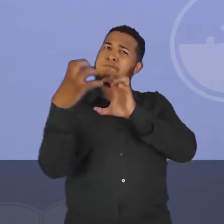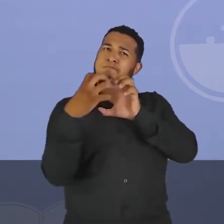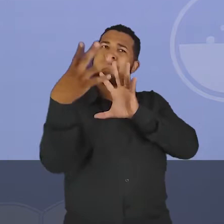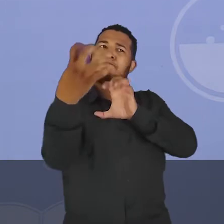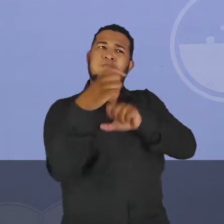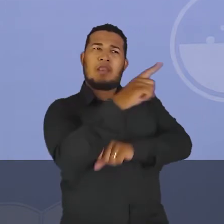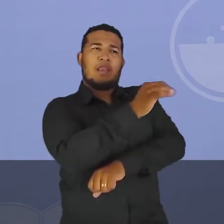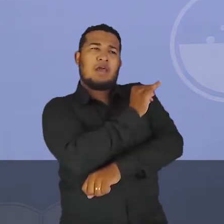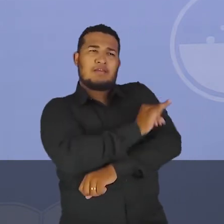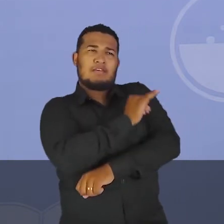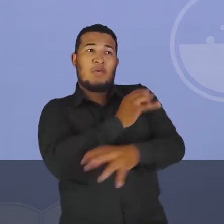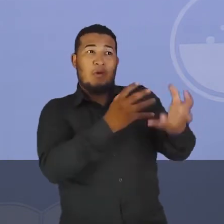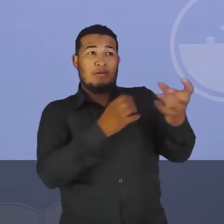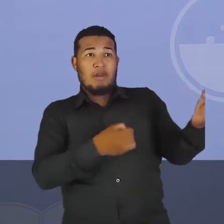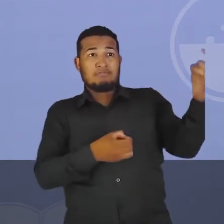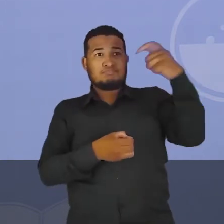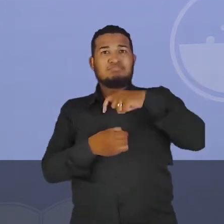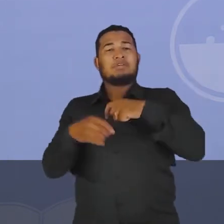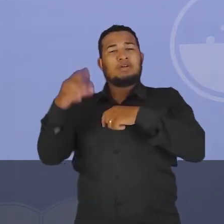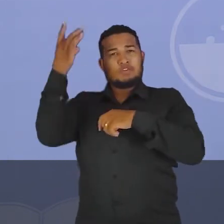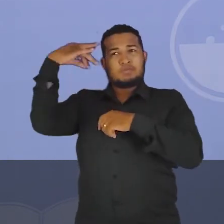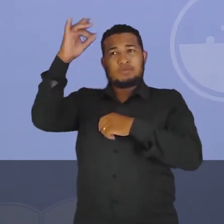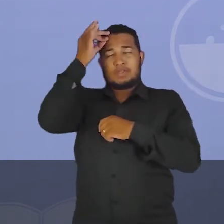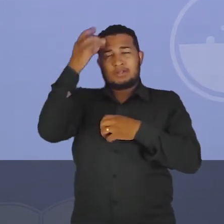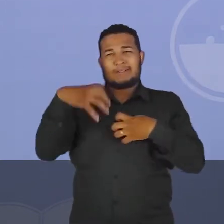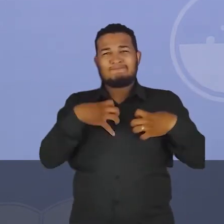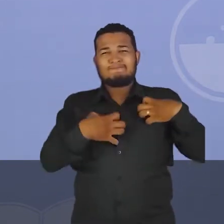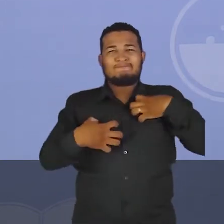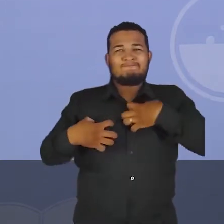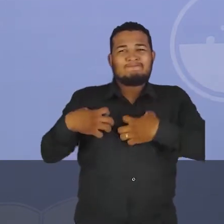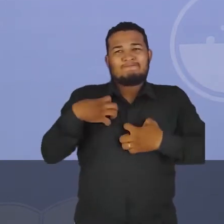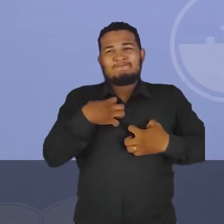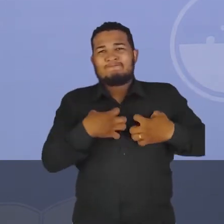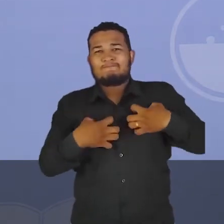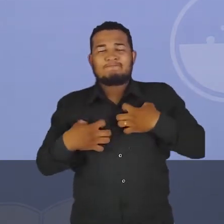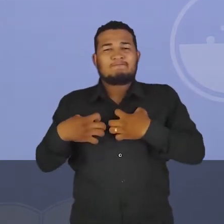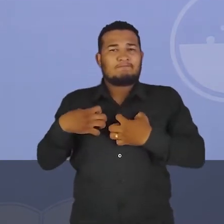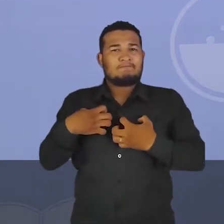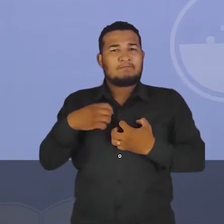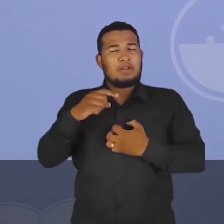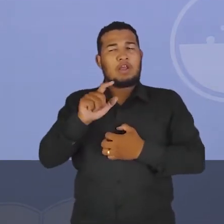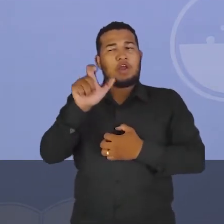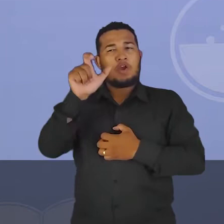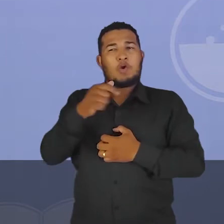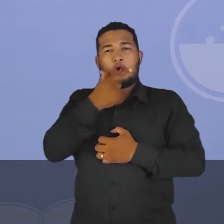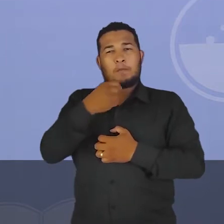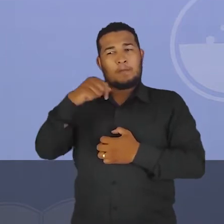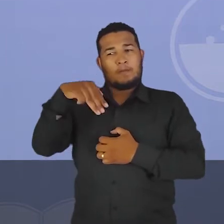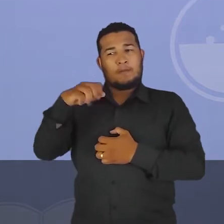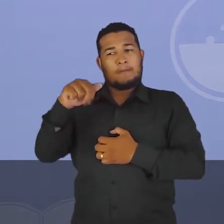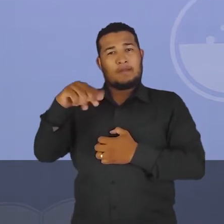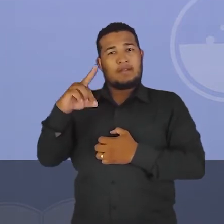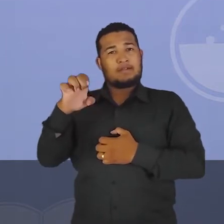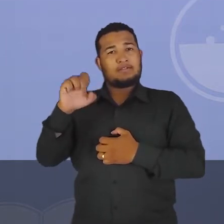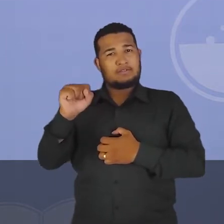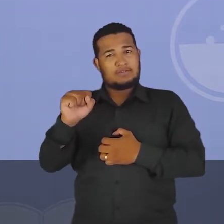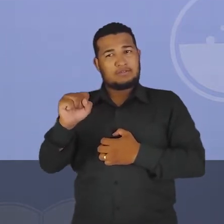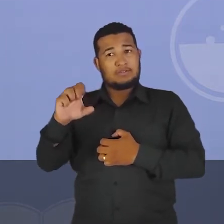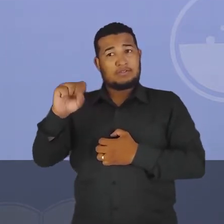Santo. Então ele começa a ficar frustrado, né? O Mendes Sá fala assim, opa, eu acho que a gente vai ter que tomar uma atitude